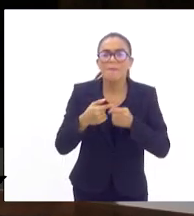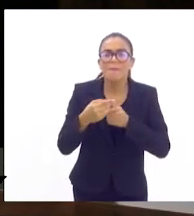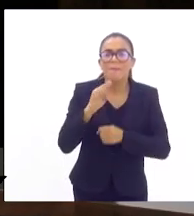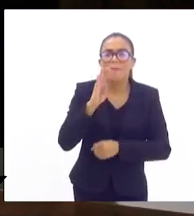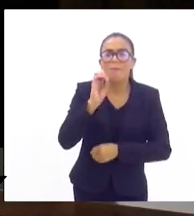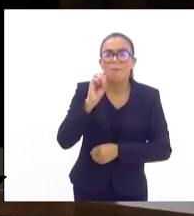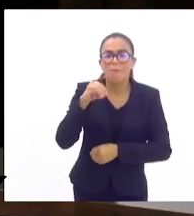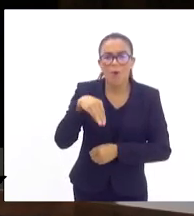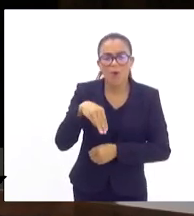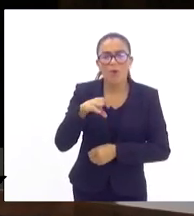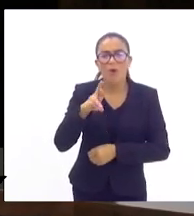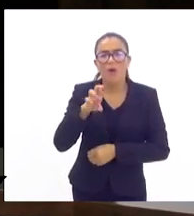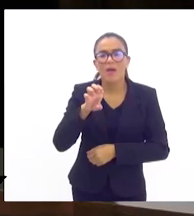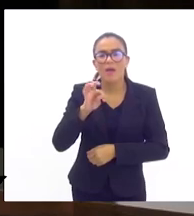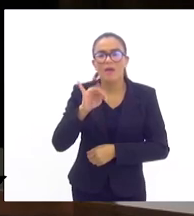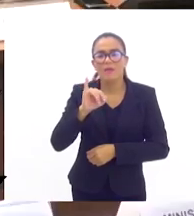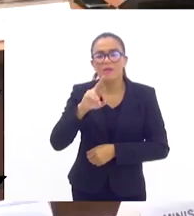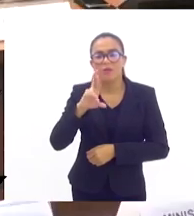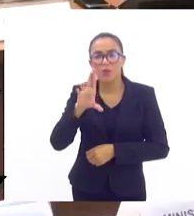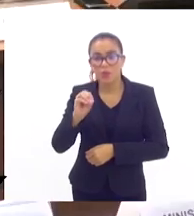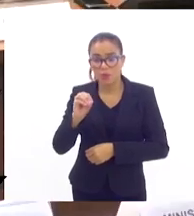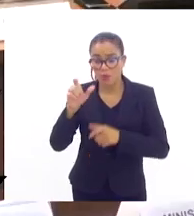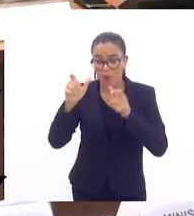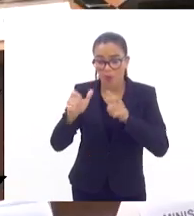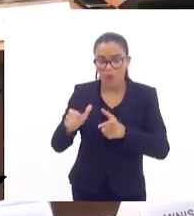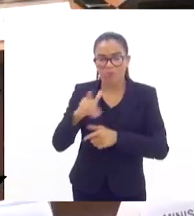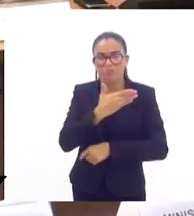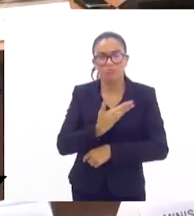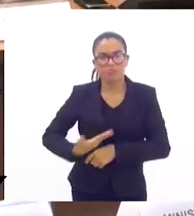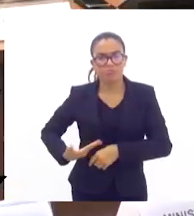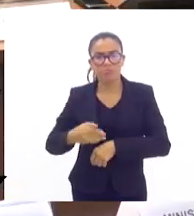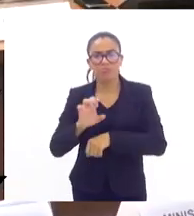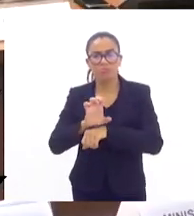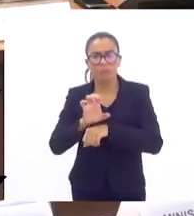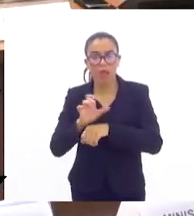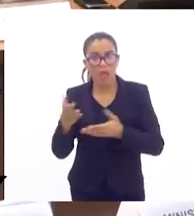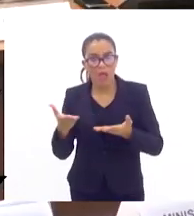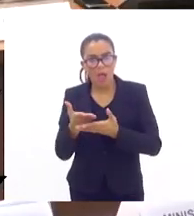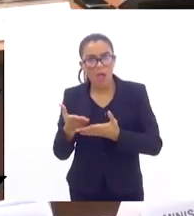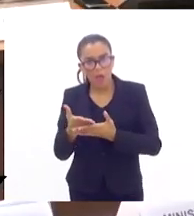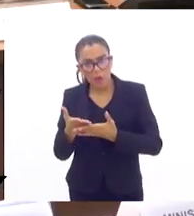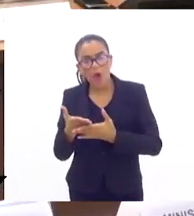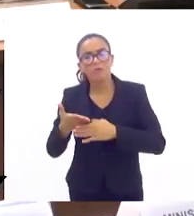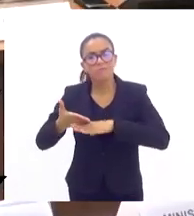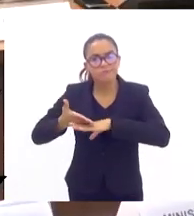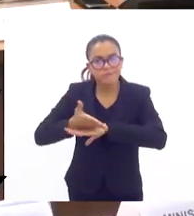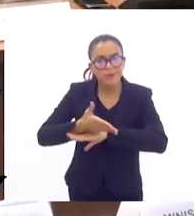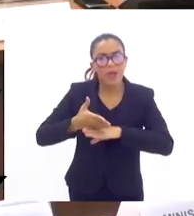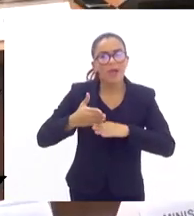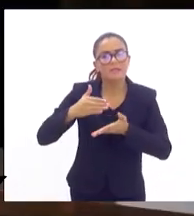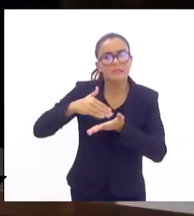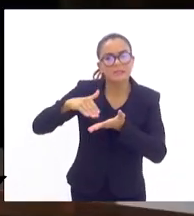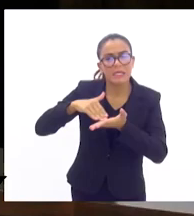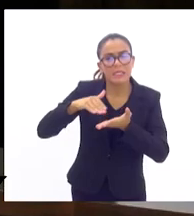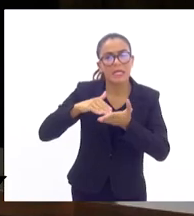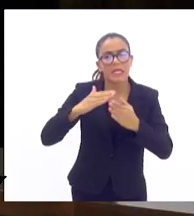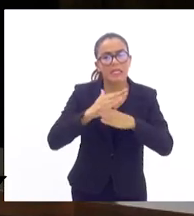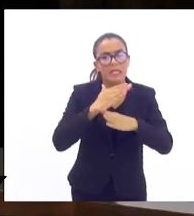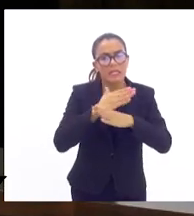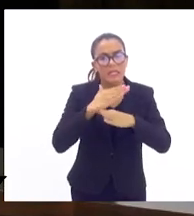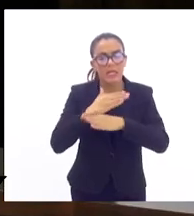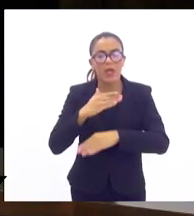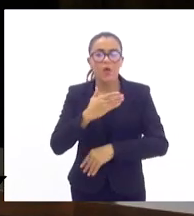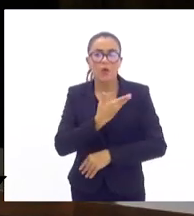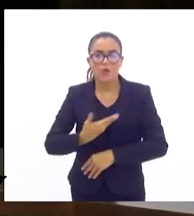Retiro, um bairro onde o governo do Estado está entrando agora, através da Secretaria das Cidades, o governador Cláudio Castro